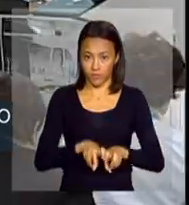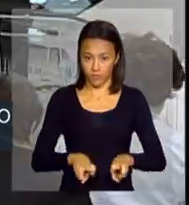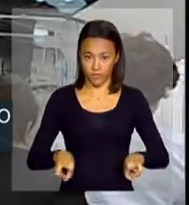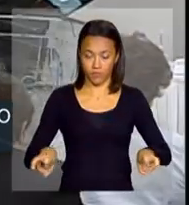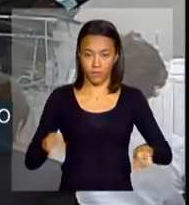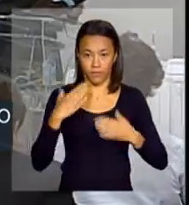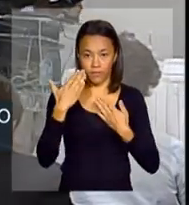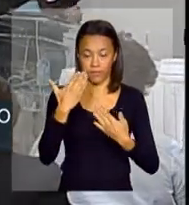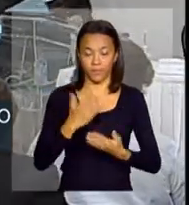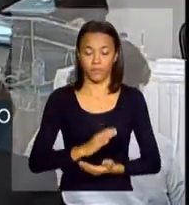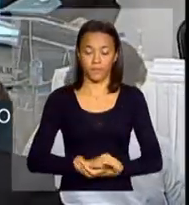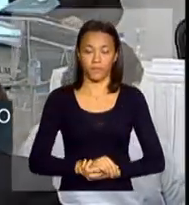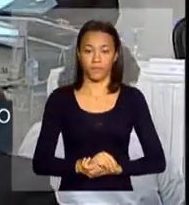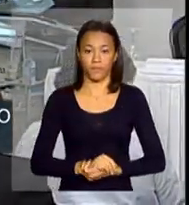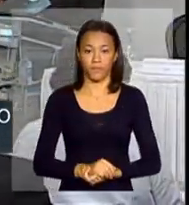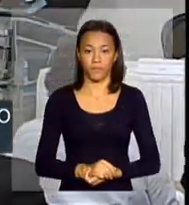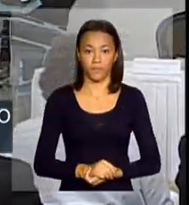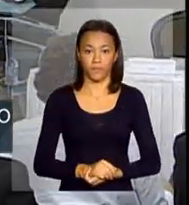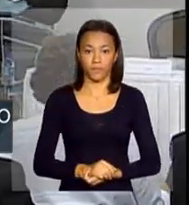Obrigado.